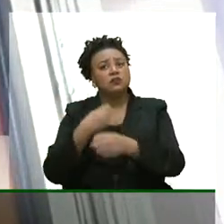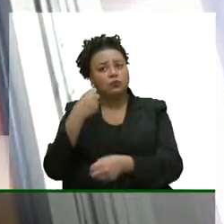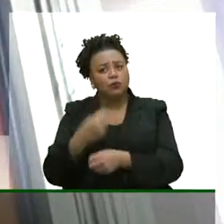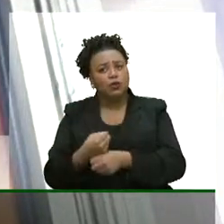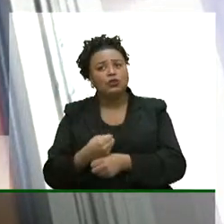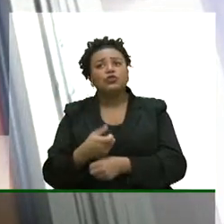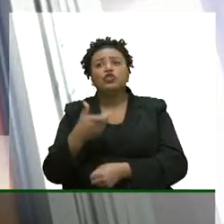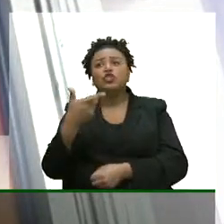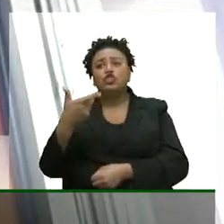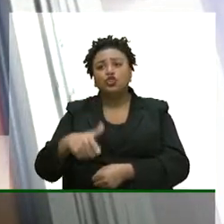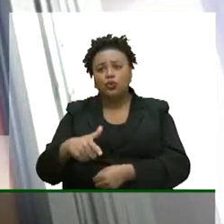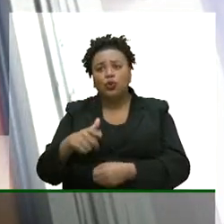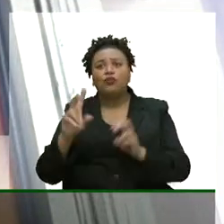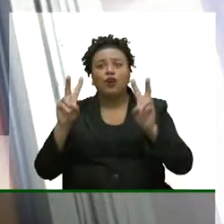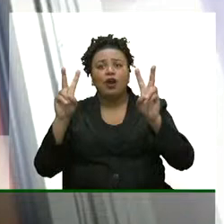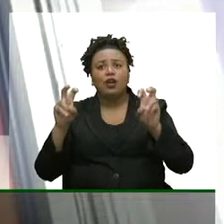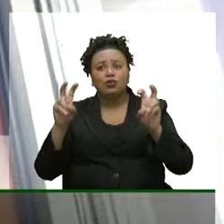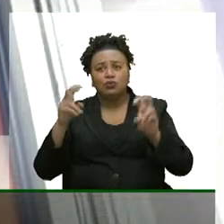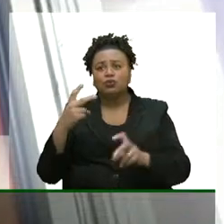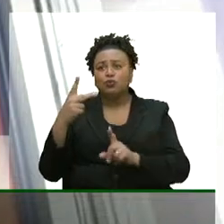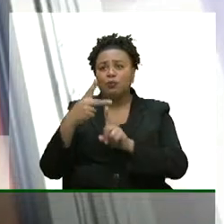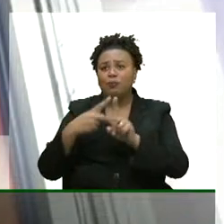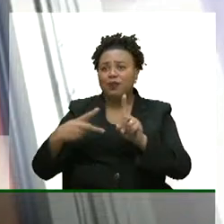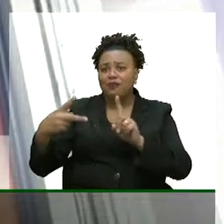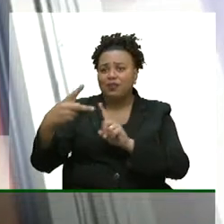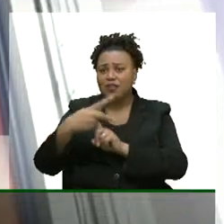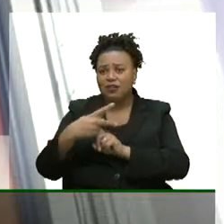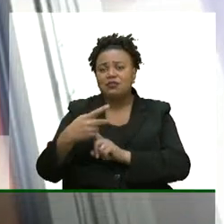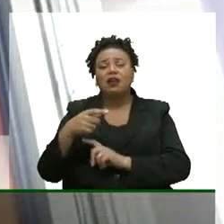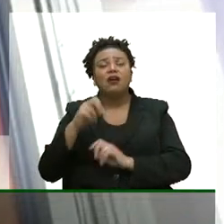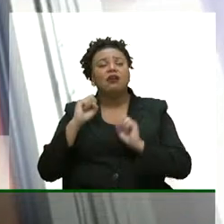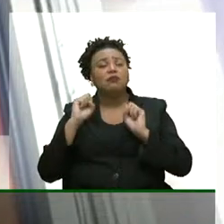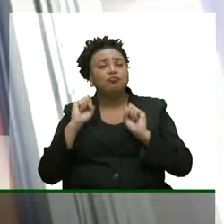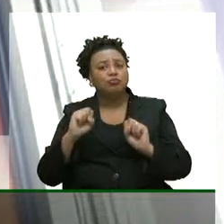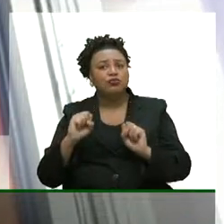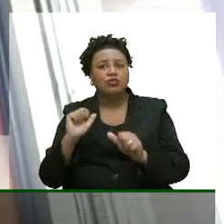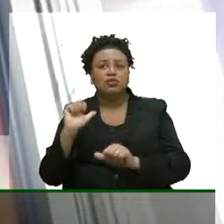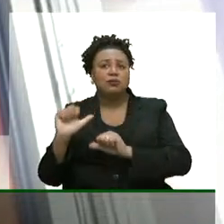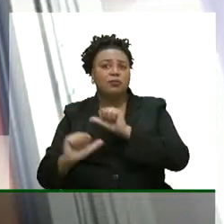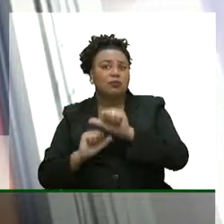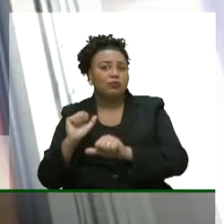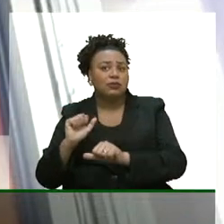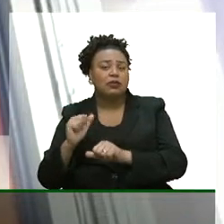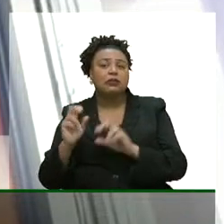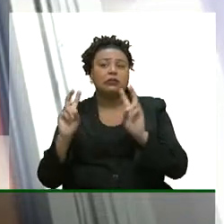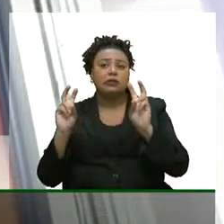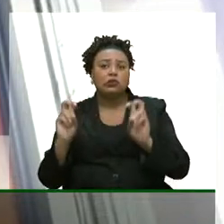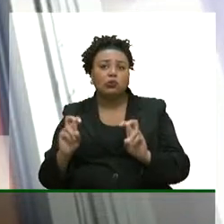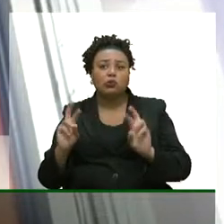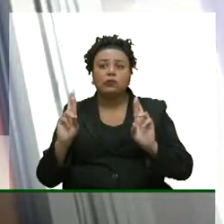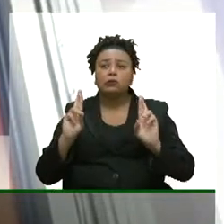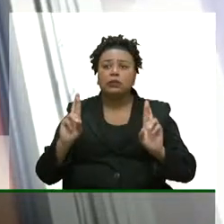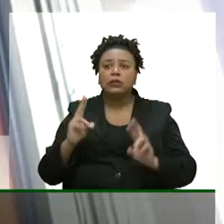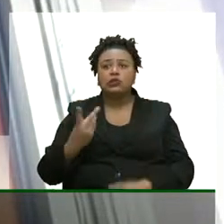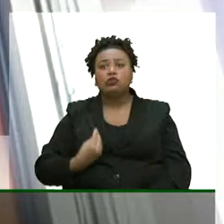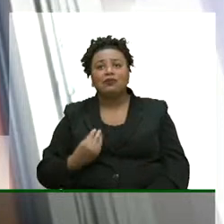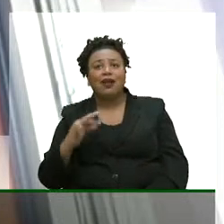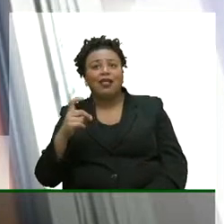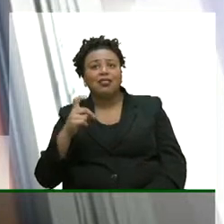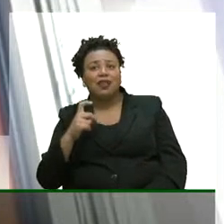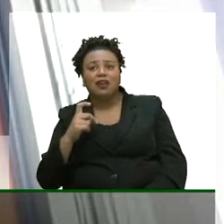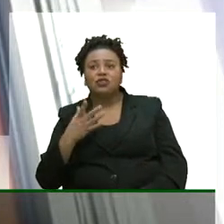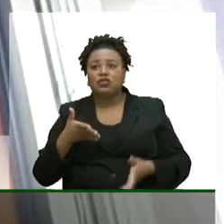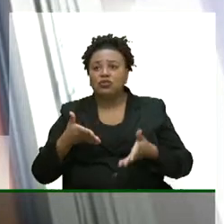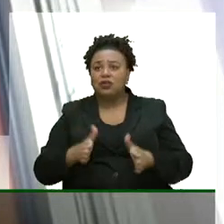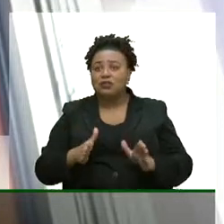voltar ainda ao tema da questão previdenciária, seja pelas mudanças nas questões relacionadas à expectativa de vida, taxa de natalidade no